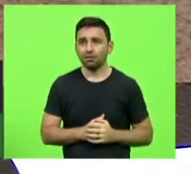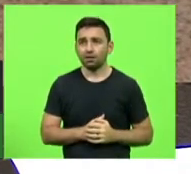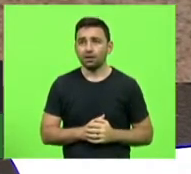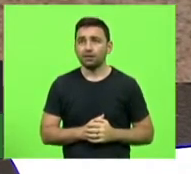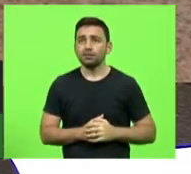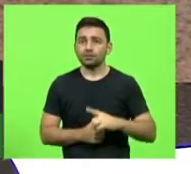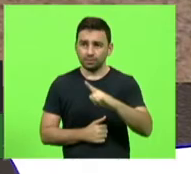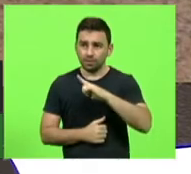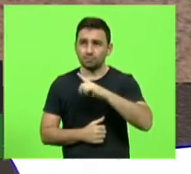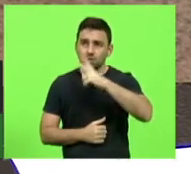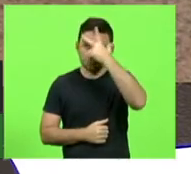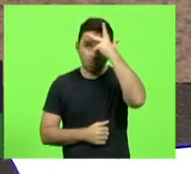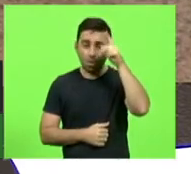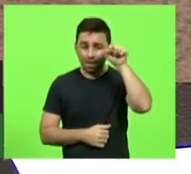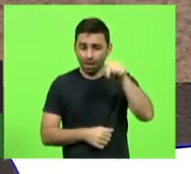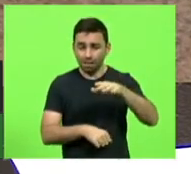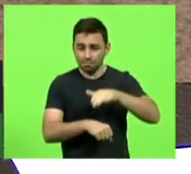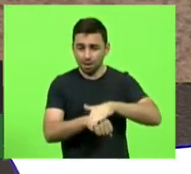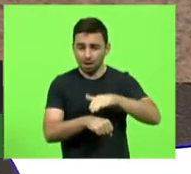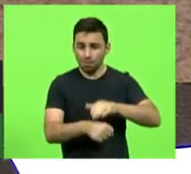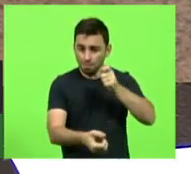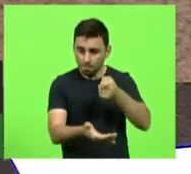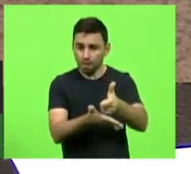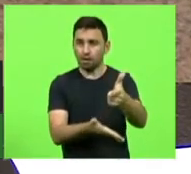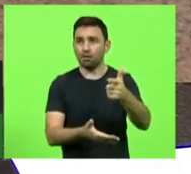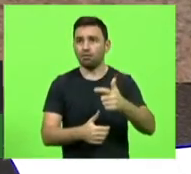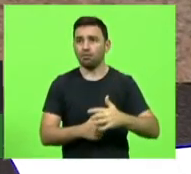estar pagando por isso.